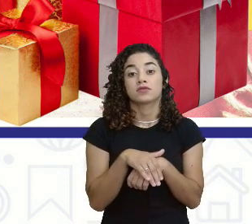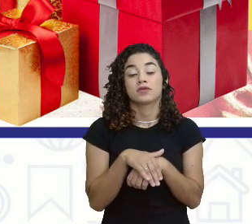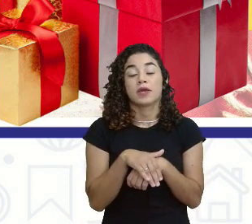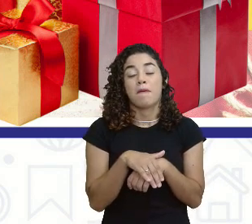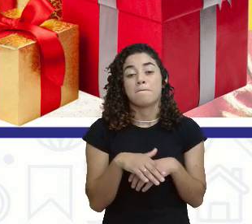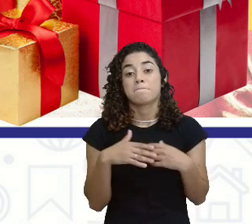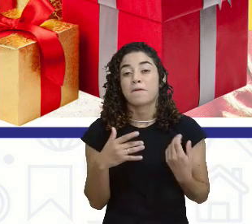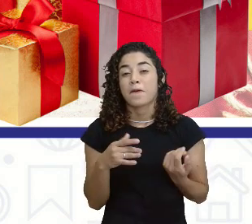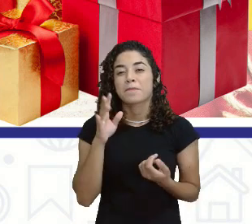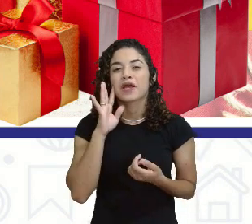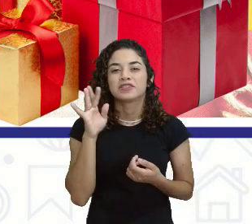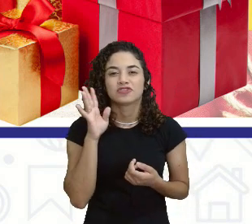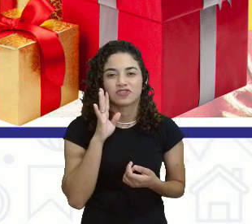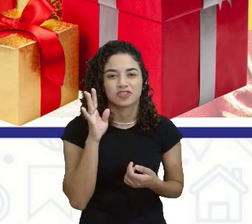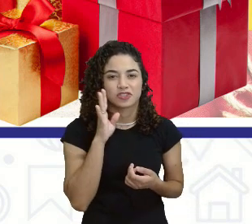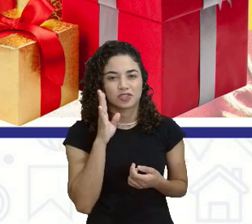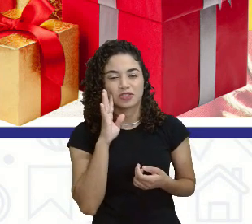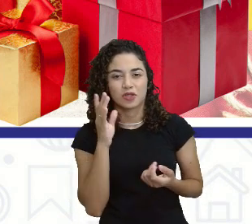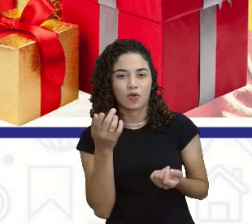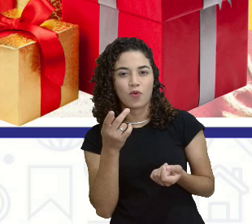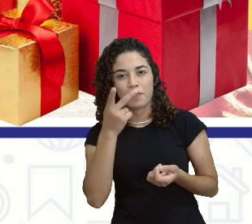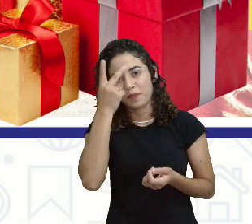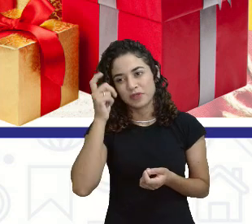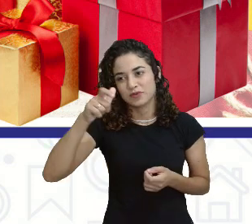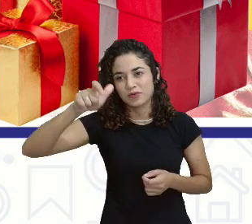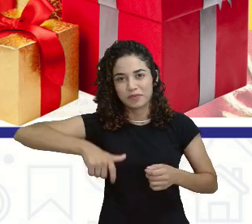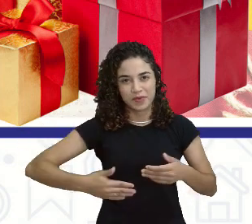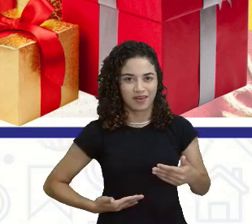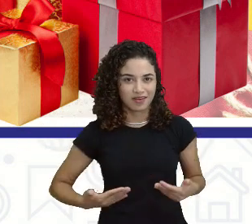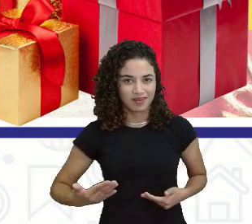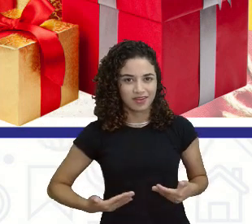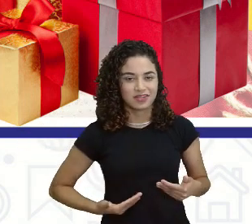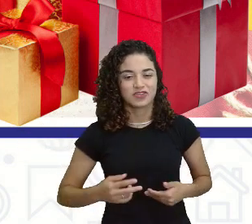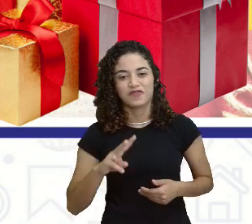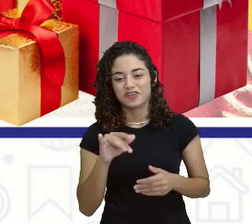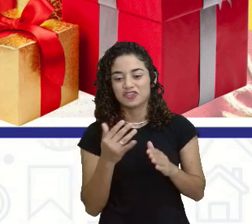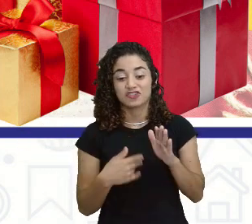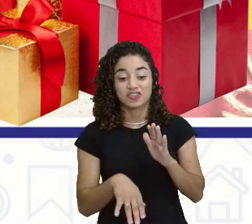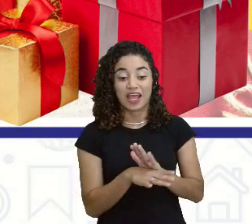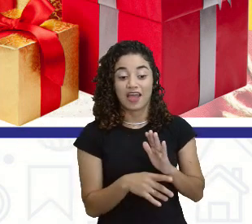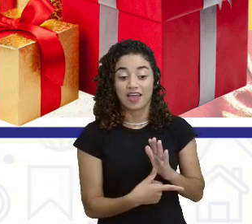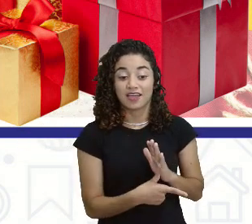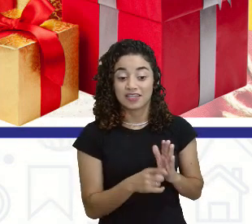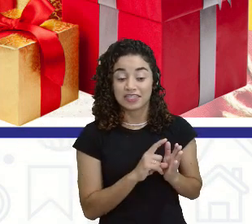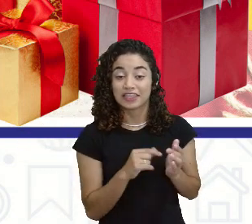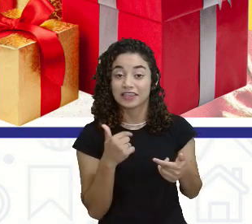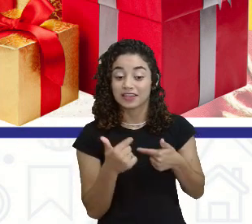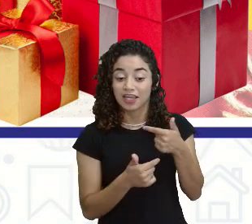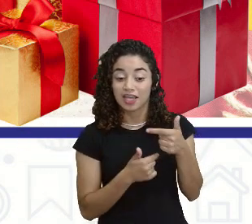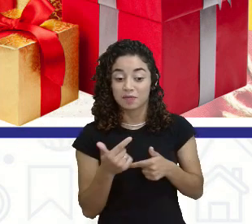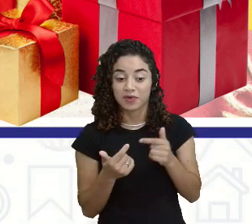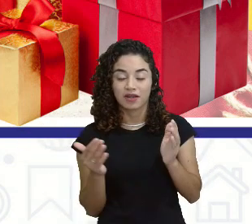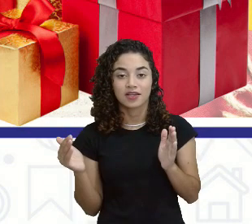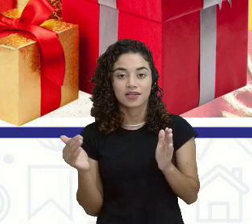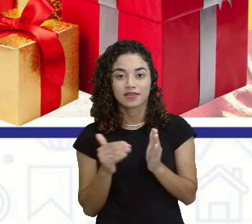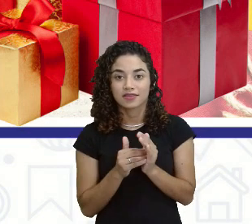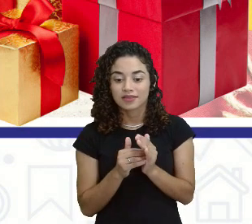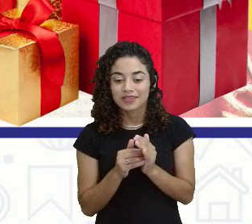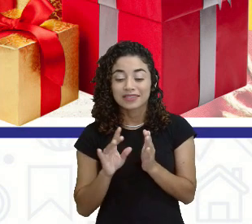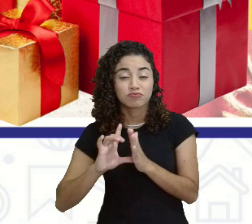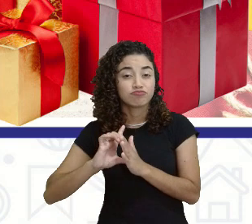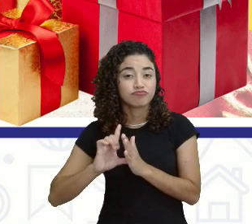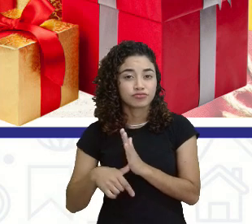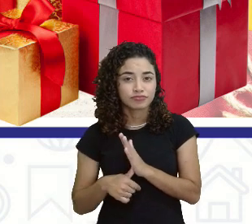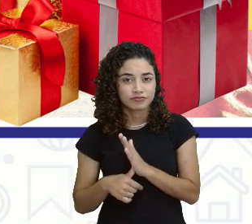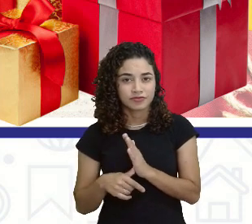um funcionário, né, que trabalhou, chegou mais cedo no comércio, trabalhou até mais tarde,